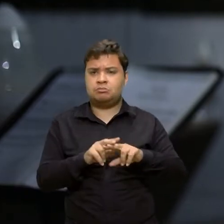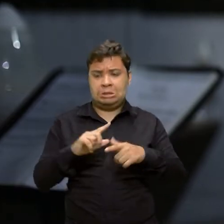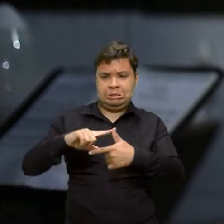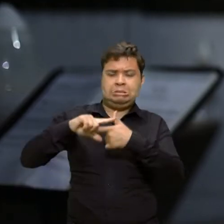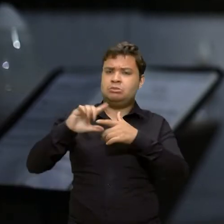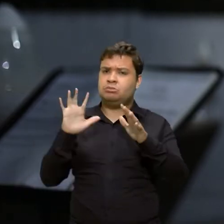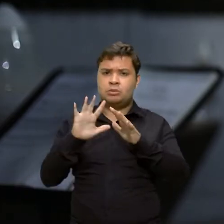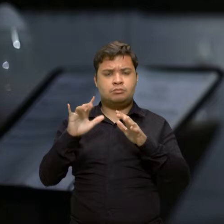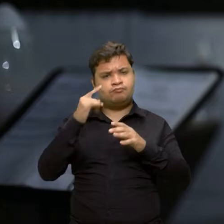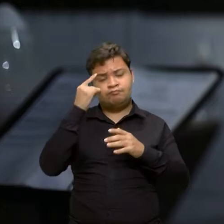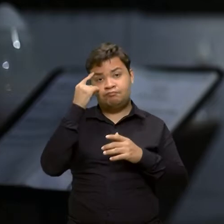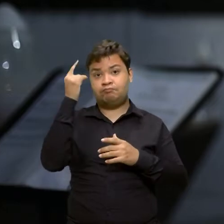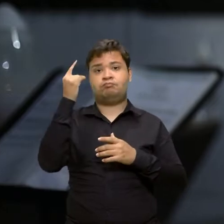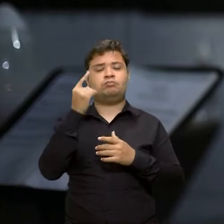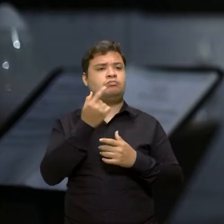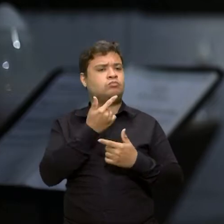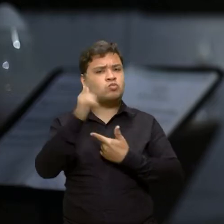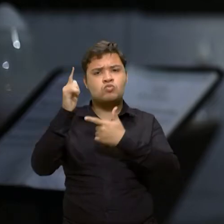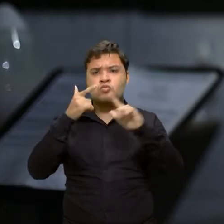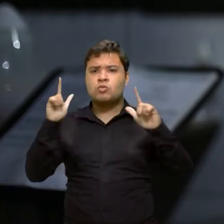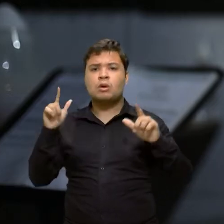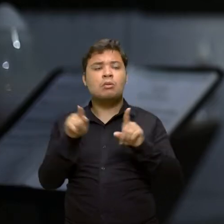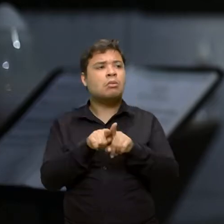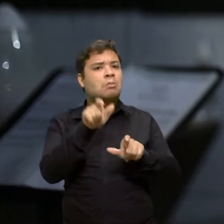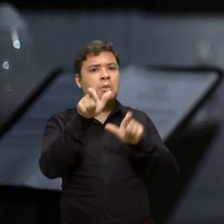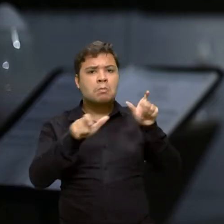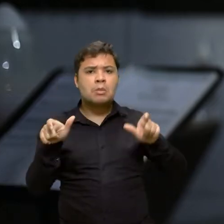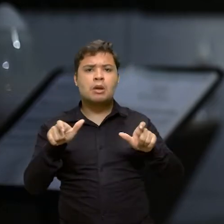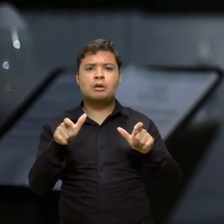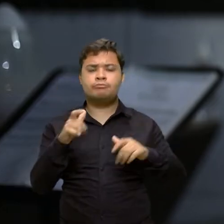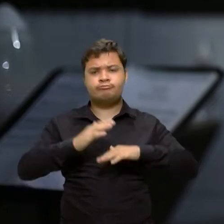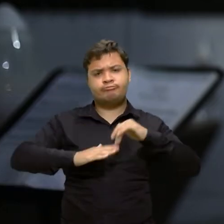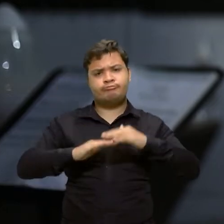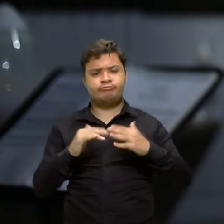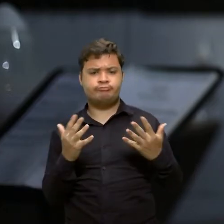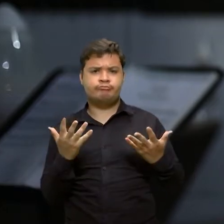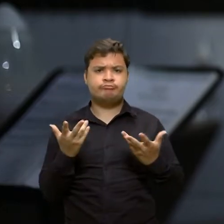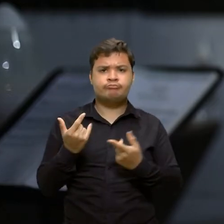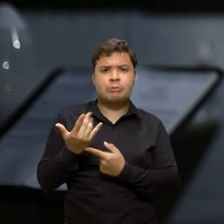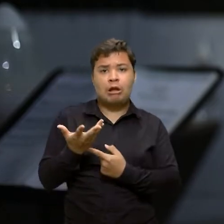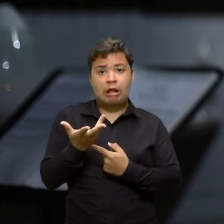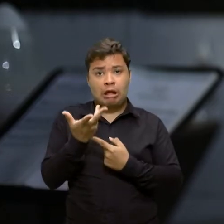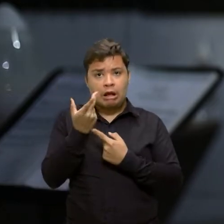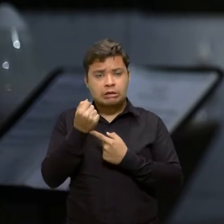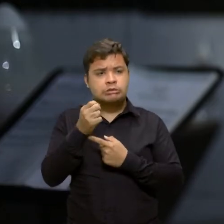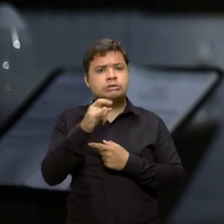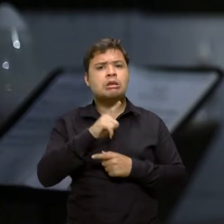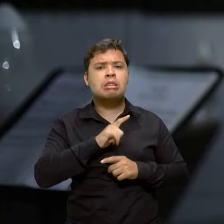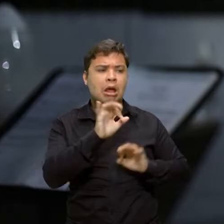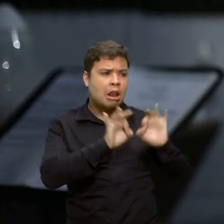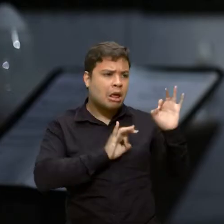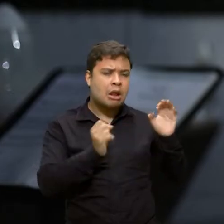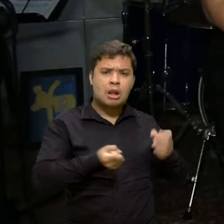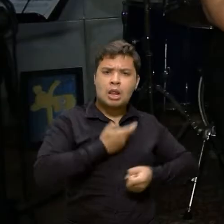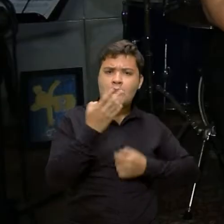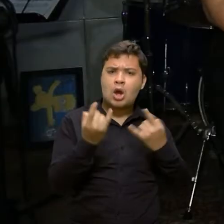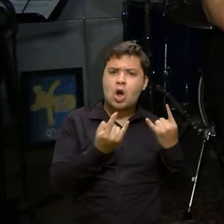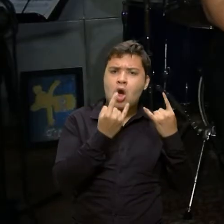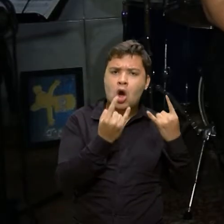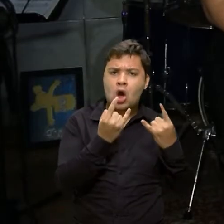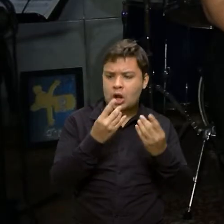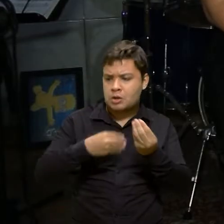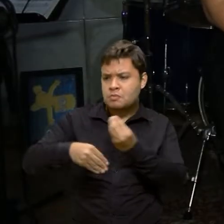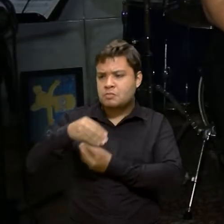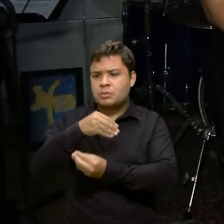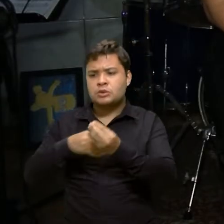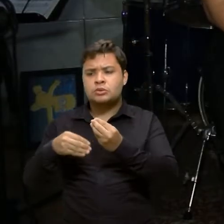isso. Até os próprios artistas, né? Se tem gente fazendo música, se tem gente fazendo rock diferente, misturando rock